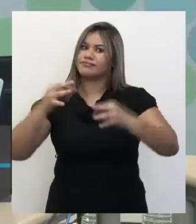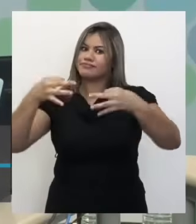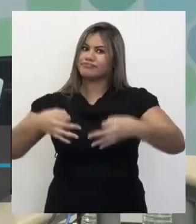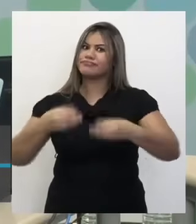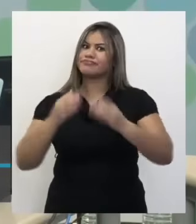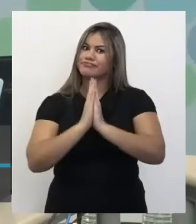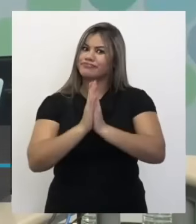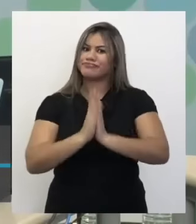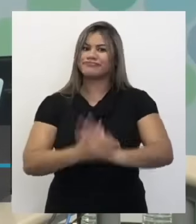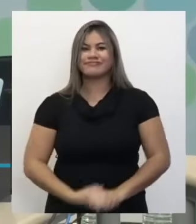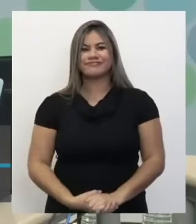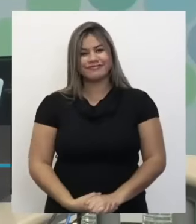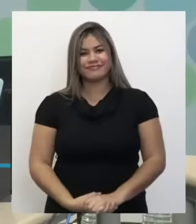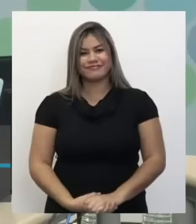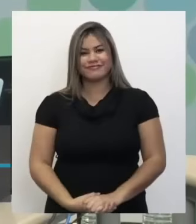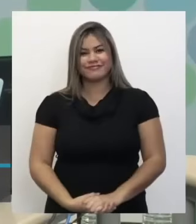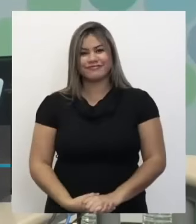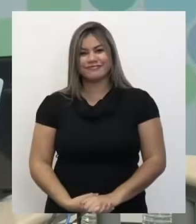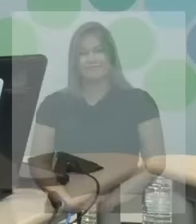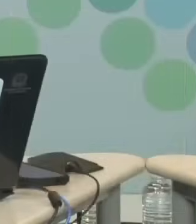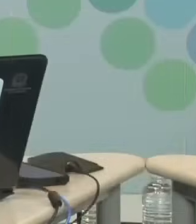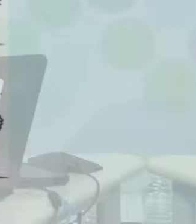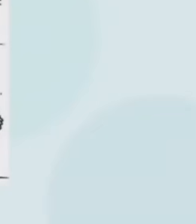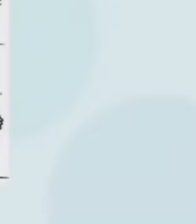aí, tá bom?